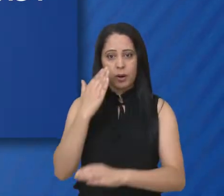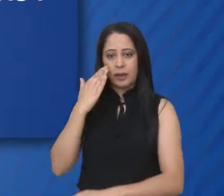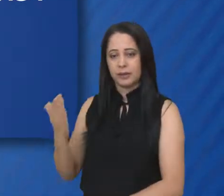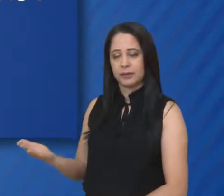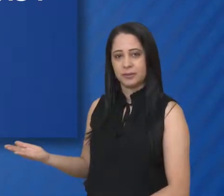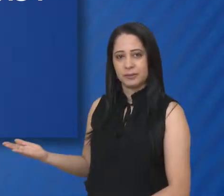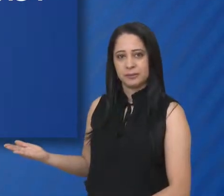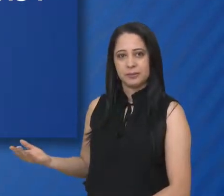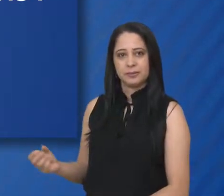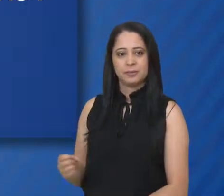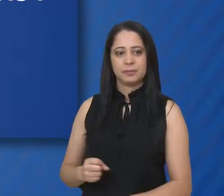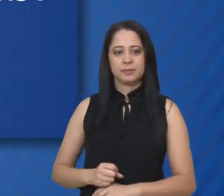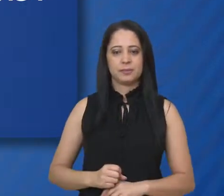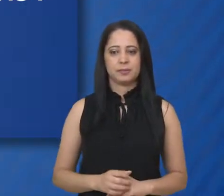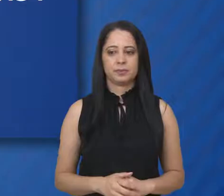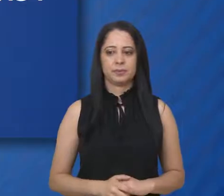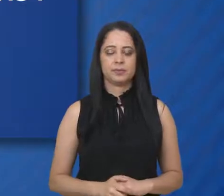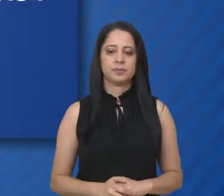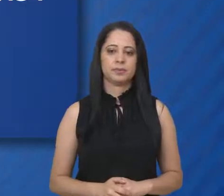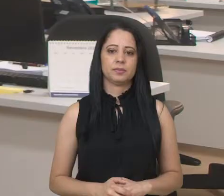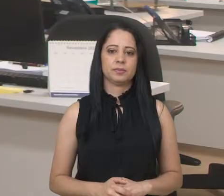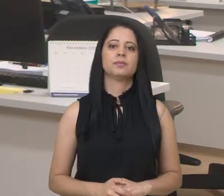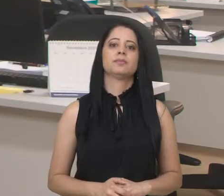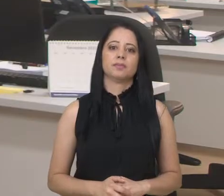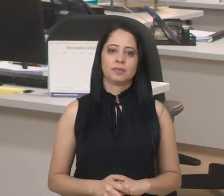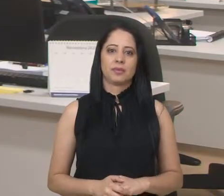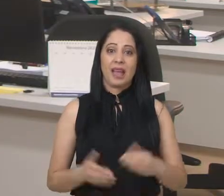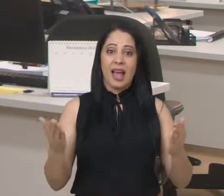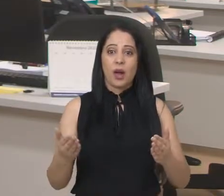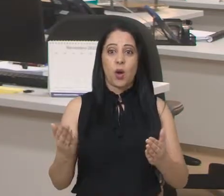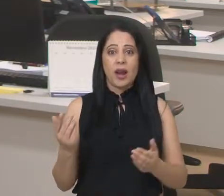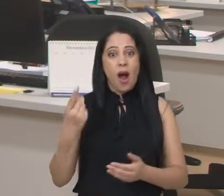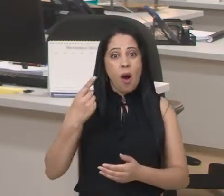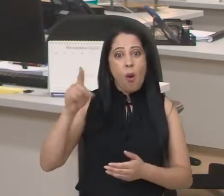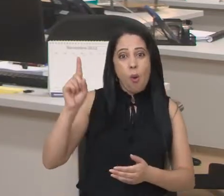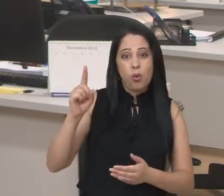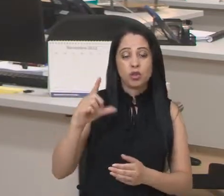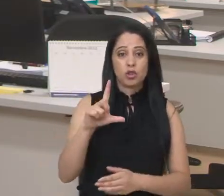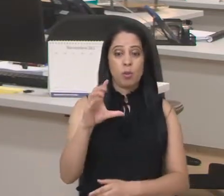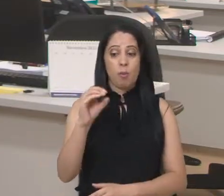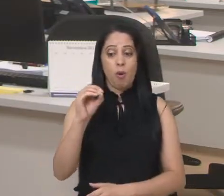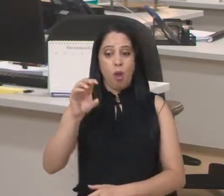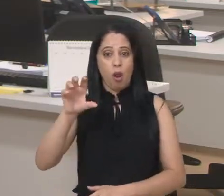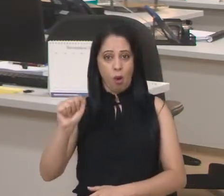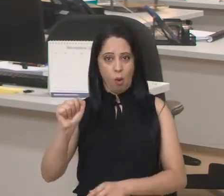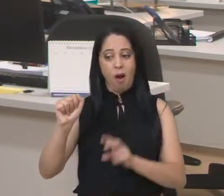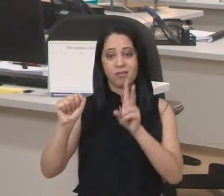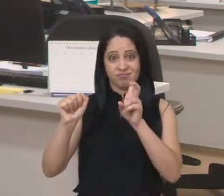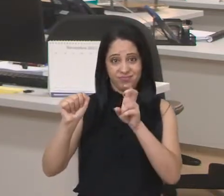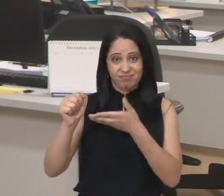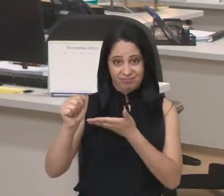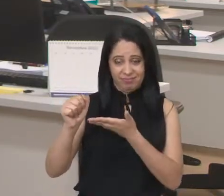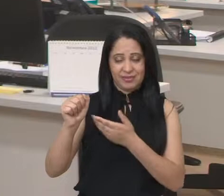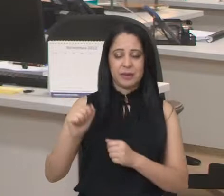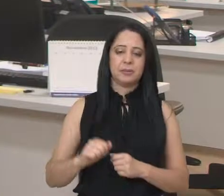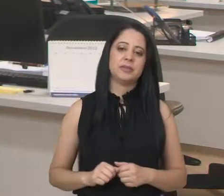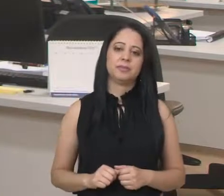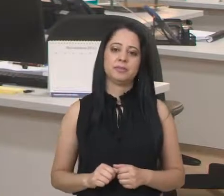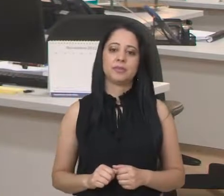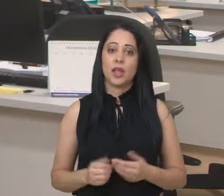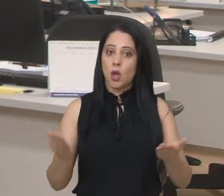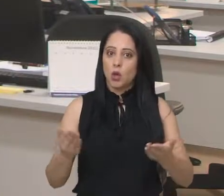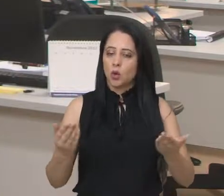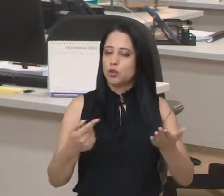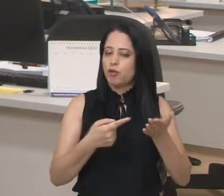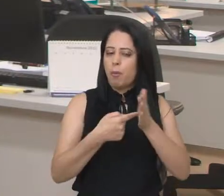site, no ícone Pauta das Sessões. Chegamos ao último episódio da nossa série sobre a LOA, a Lei Orçamentária